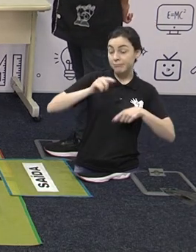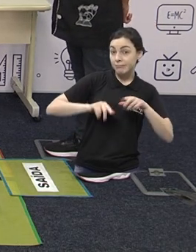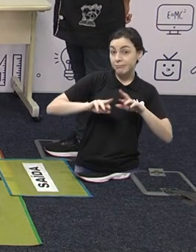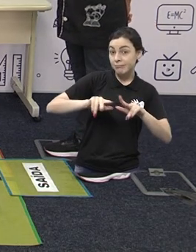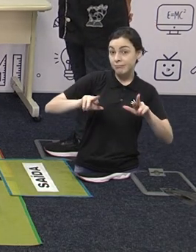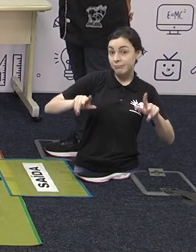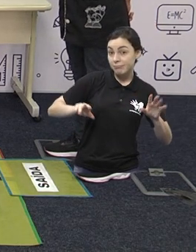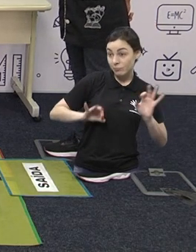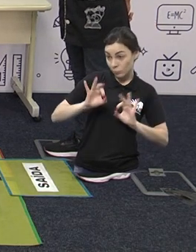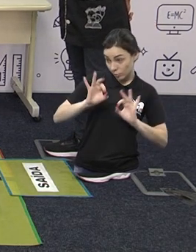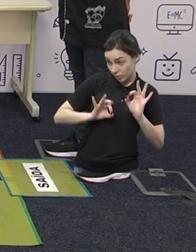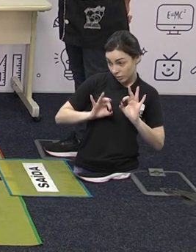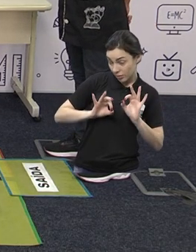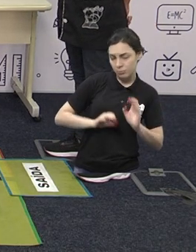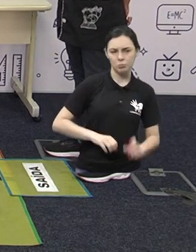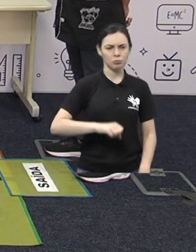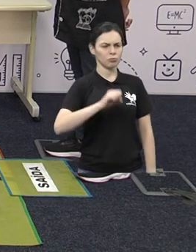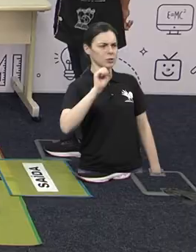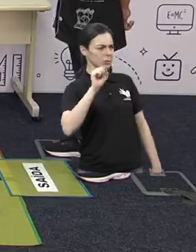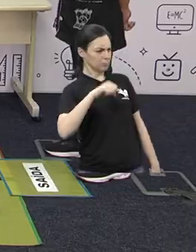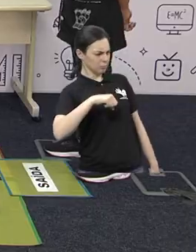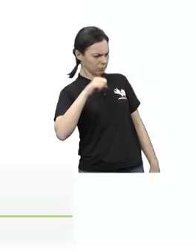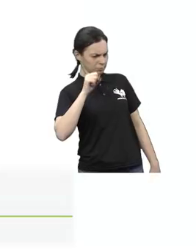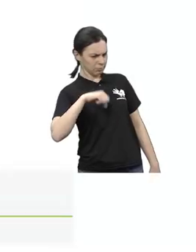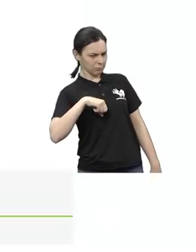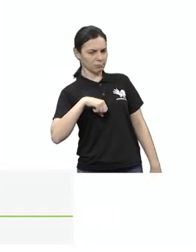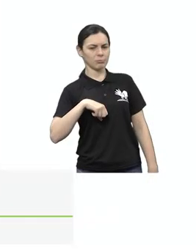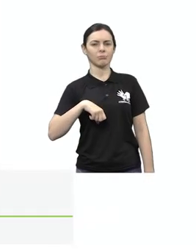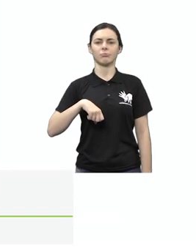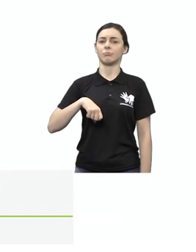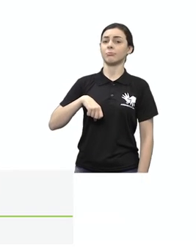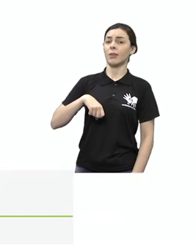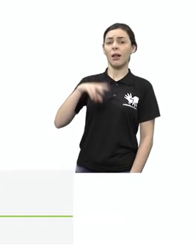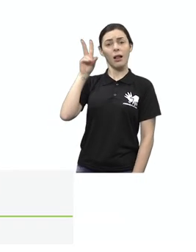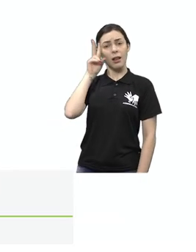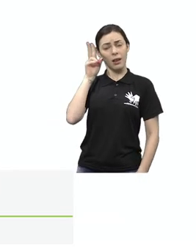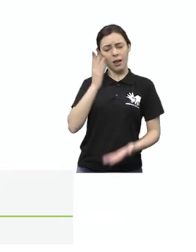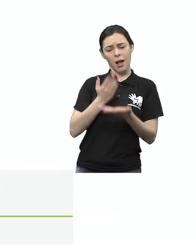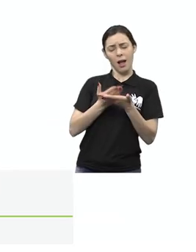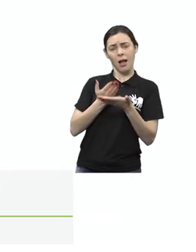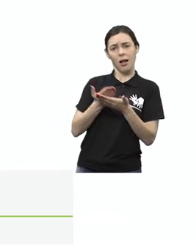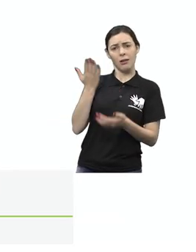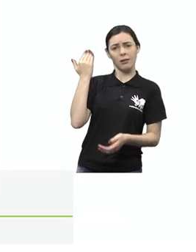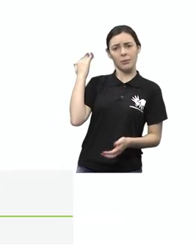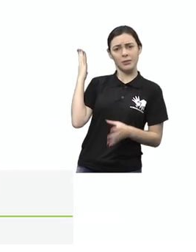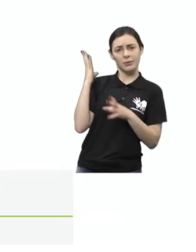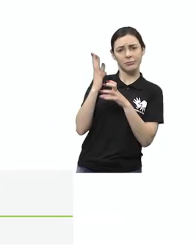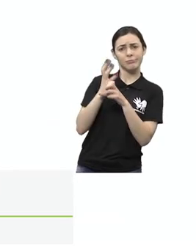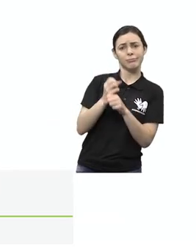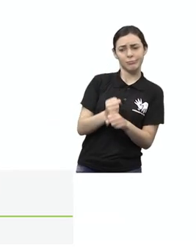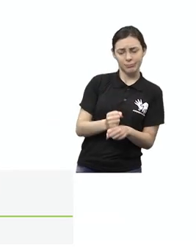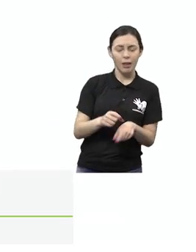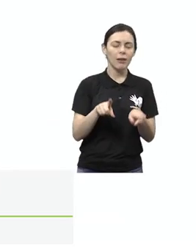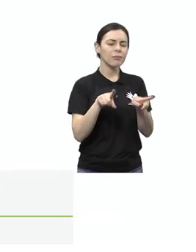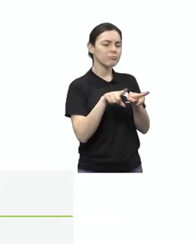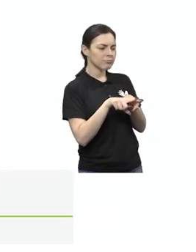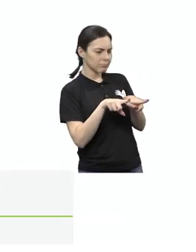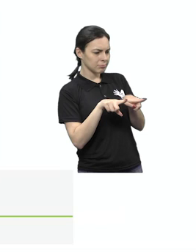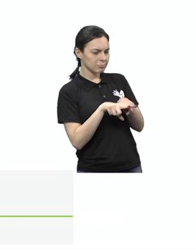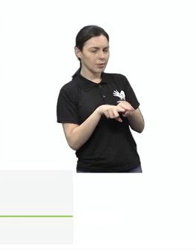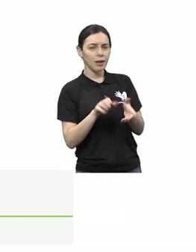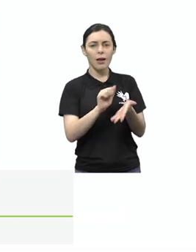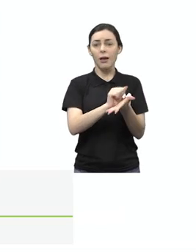Então, nós separamos os nossos materiais, Márcia? Sim. Separamos. Recordamos as aulas